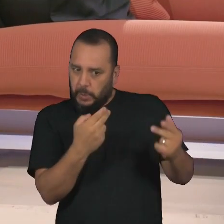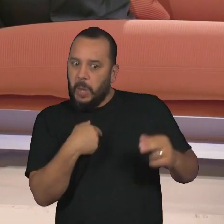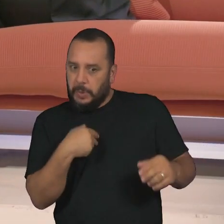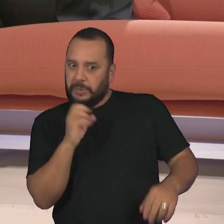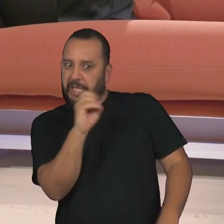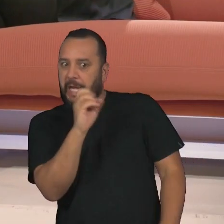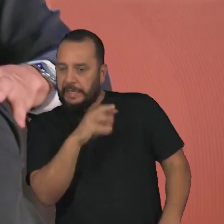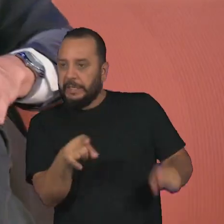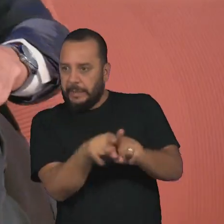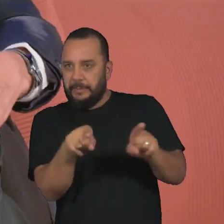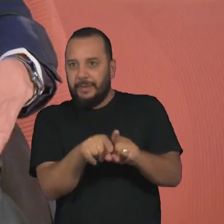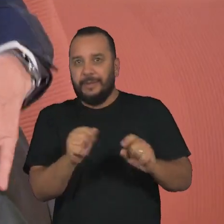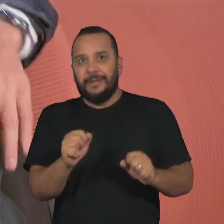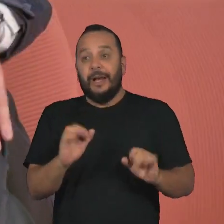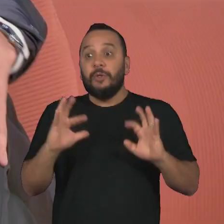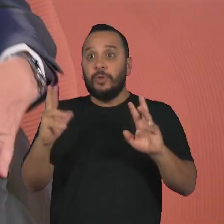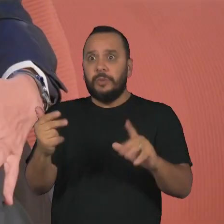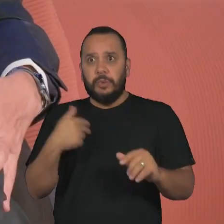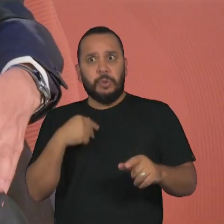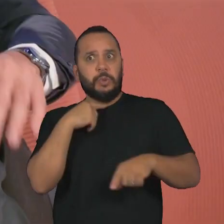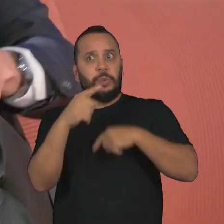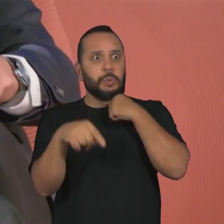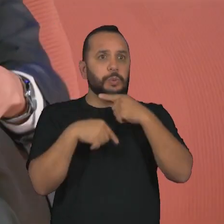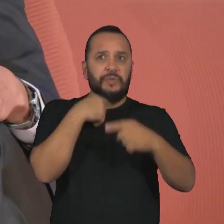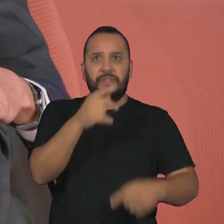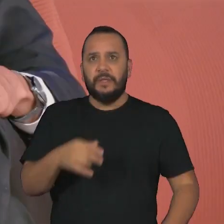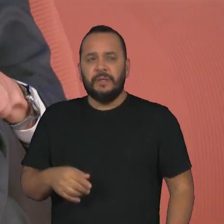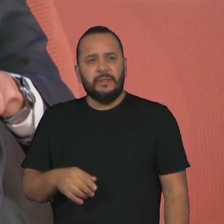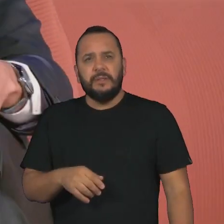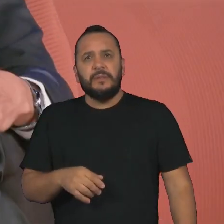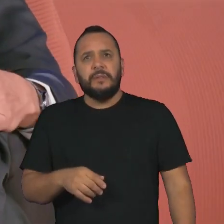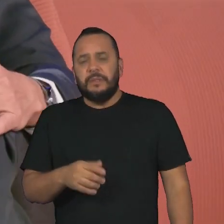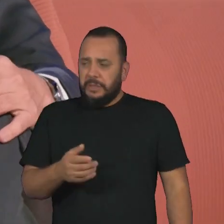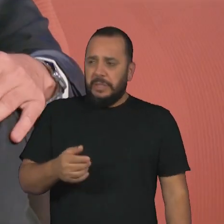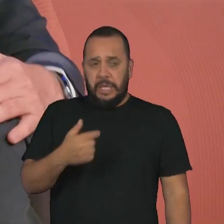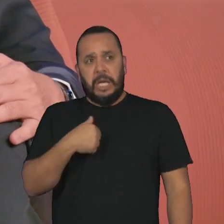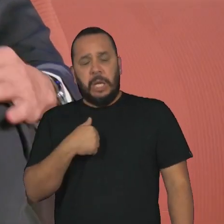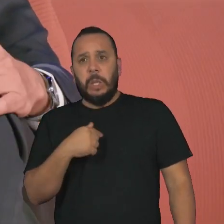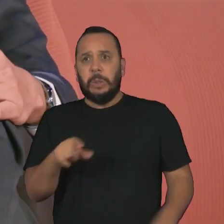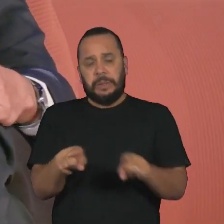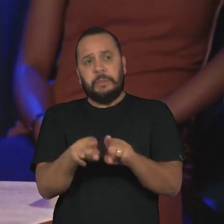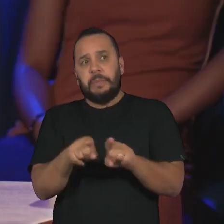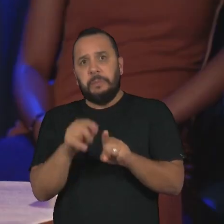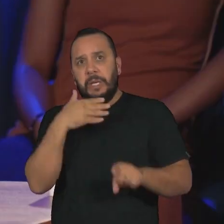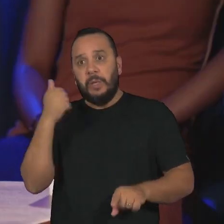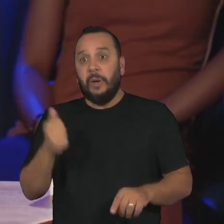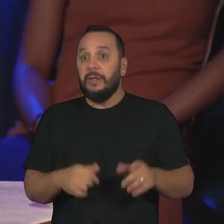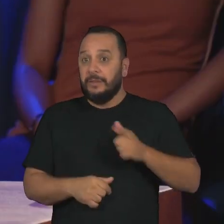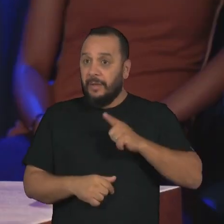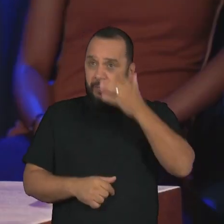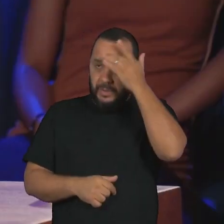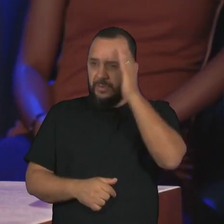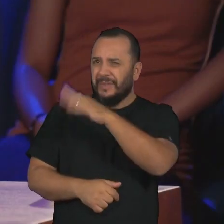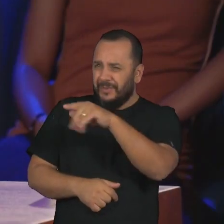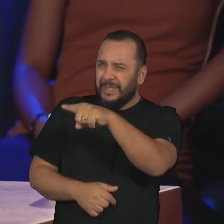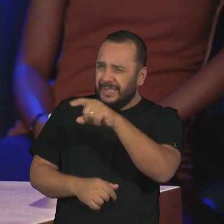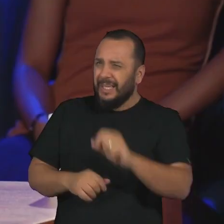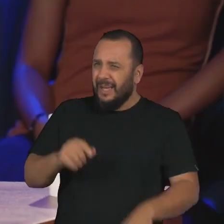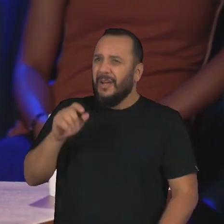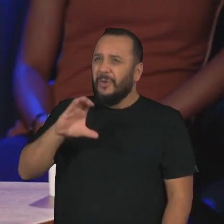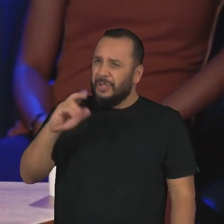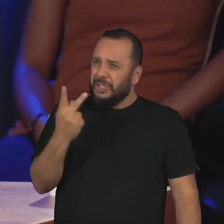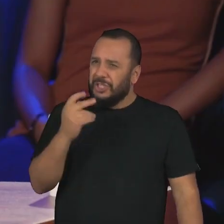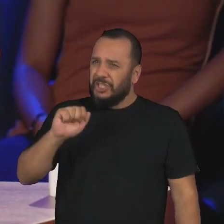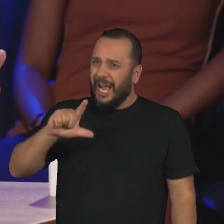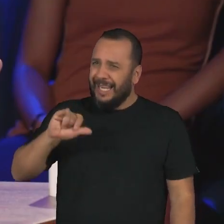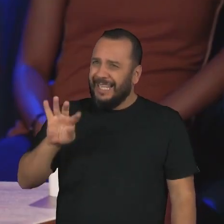em dúvida. Aí um outro assim atrás falou assim, então também acho melhor. Aí uma que me conhecia falou assim, você não é o Xalita? Eu